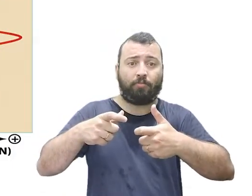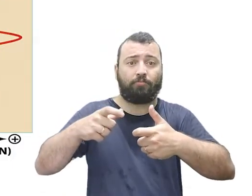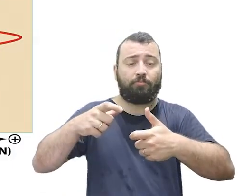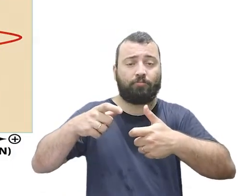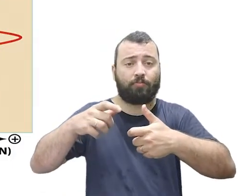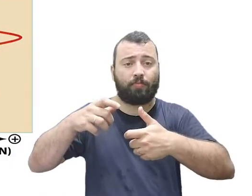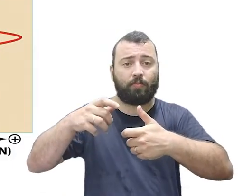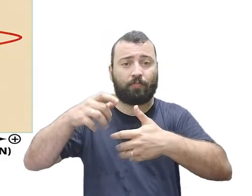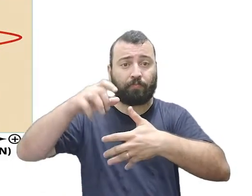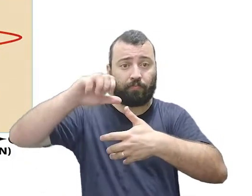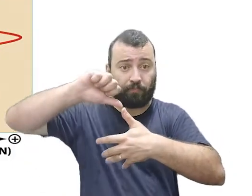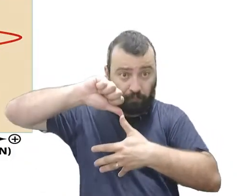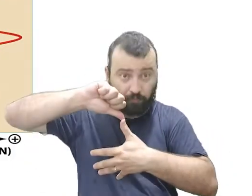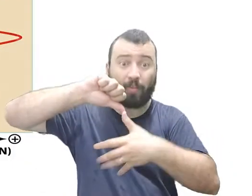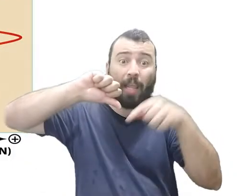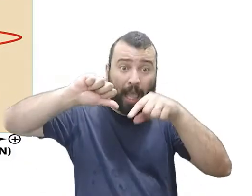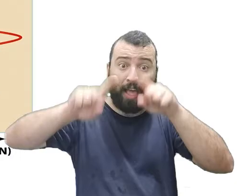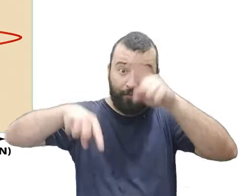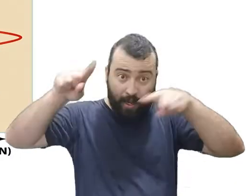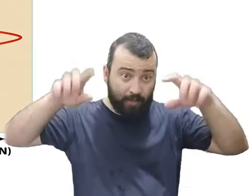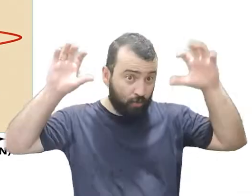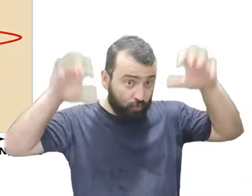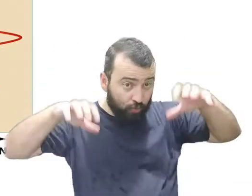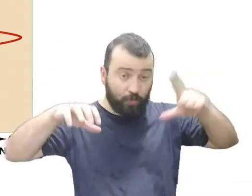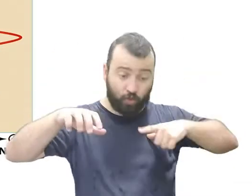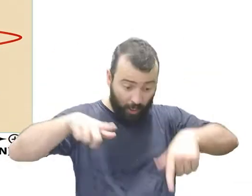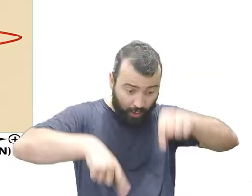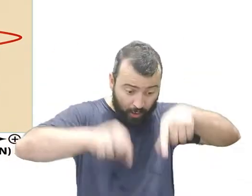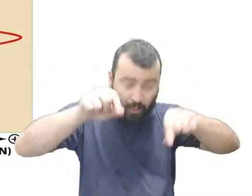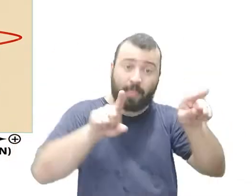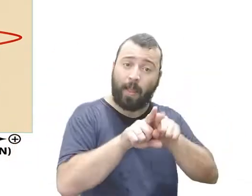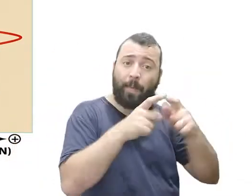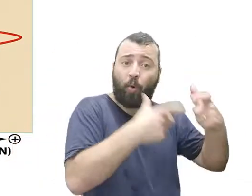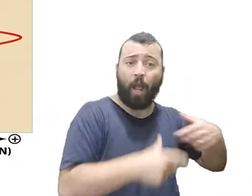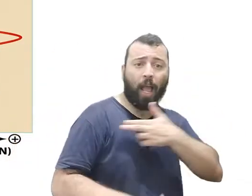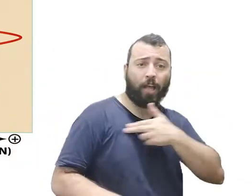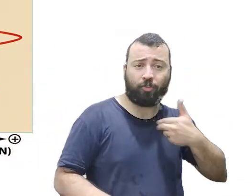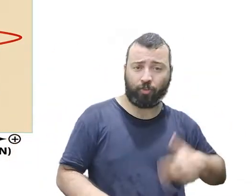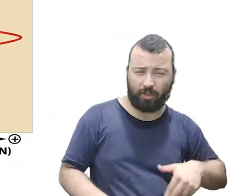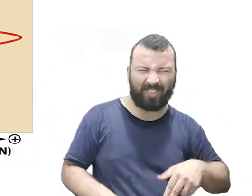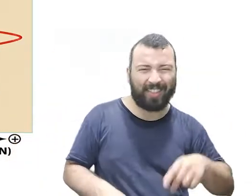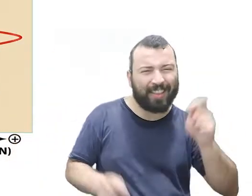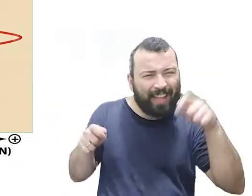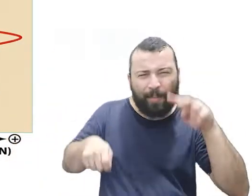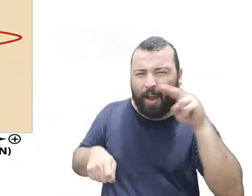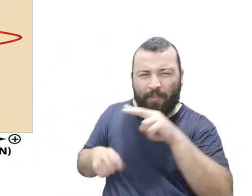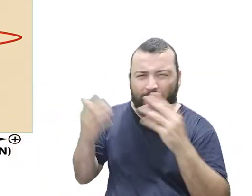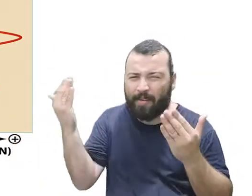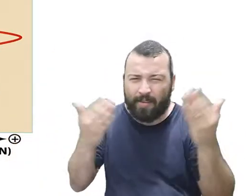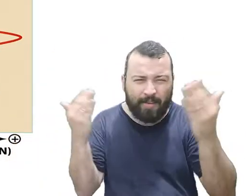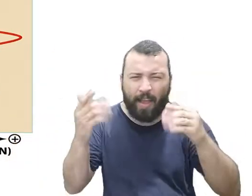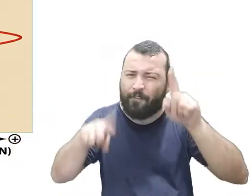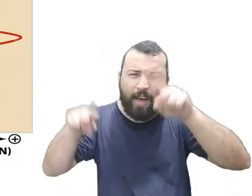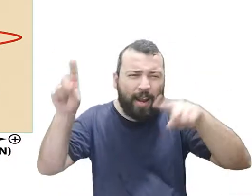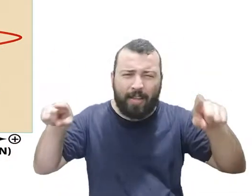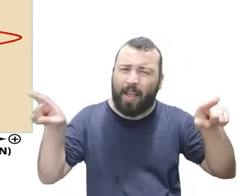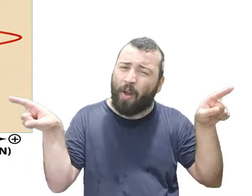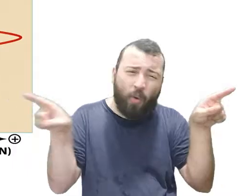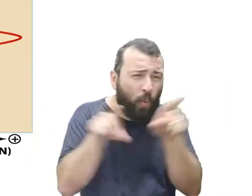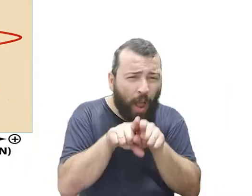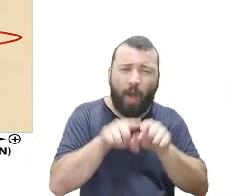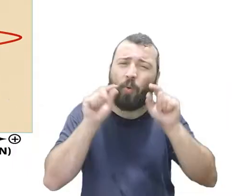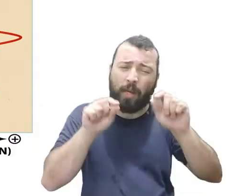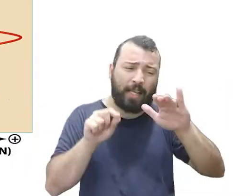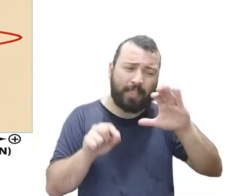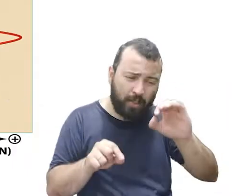sul-americano com as variações de chuva reconstituídas em espeleotemas na China. E percebam que as duas variam exatamente de acordo